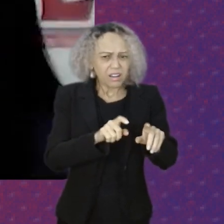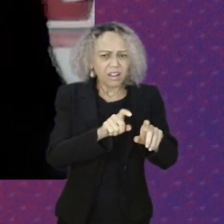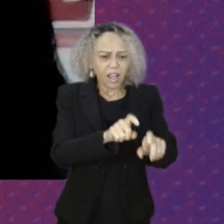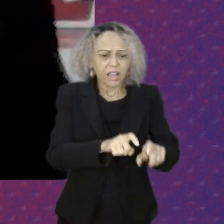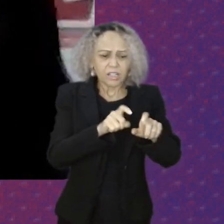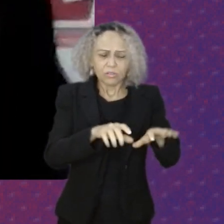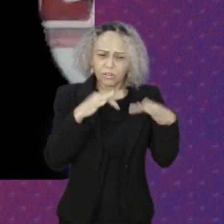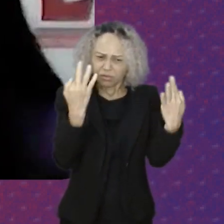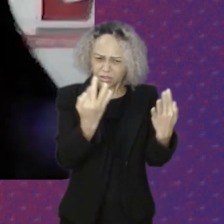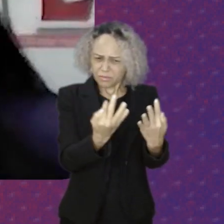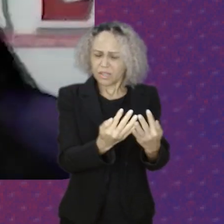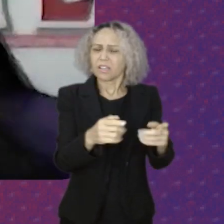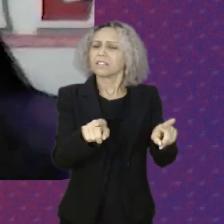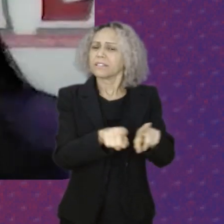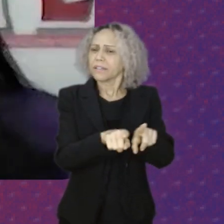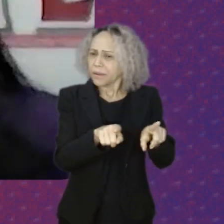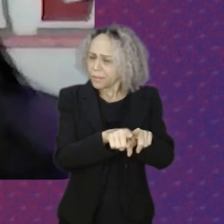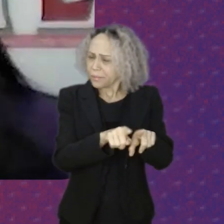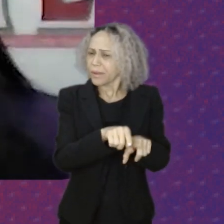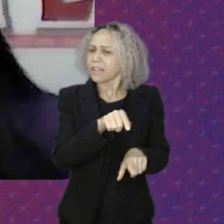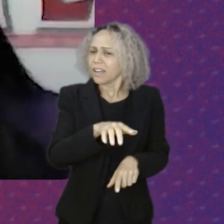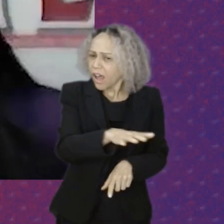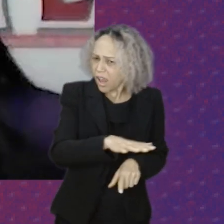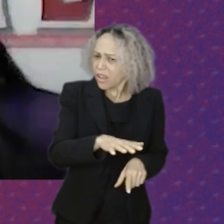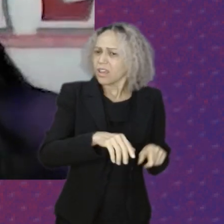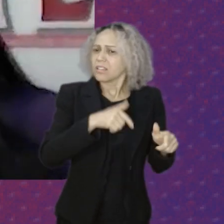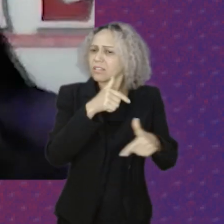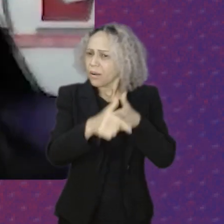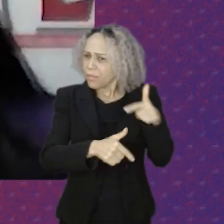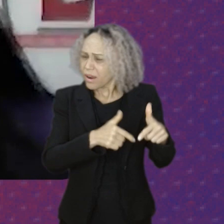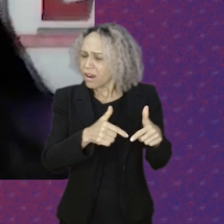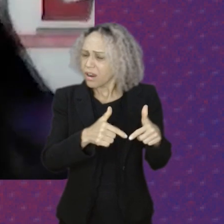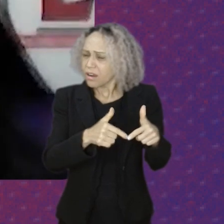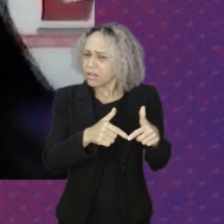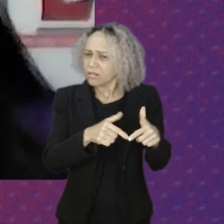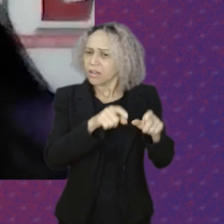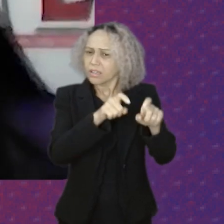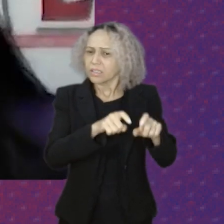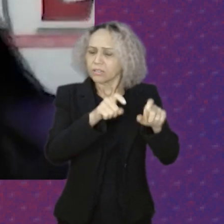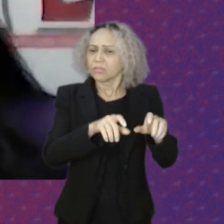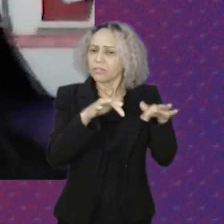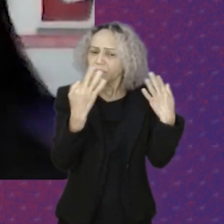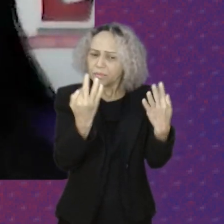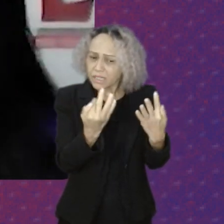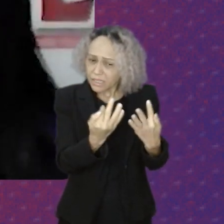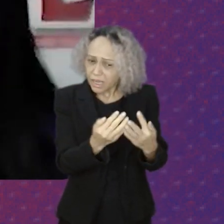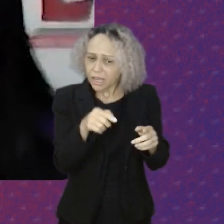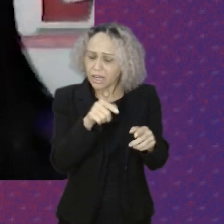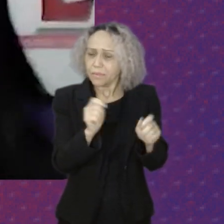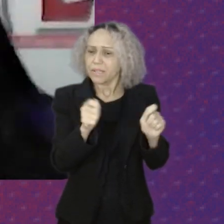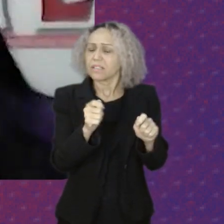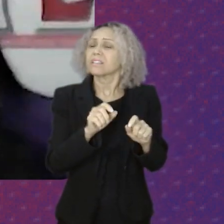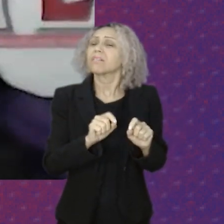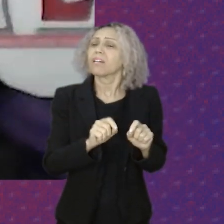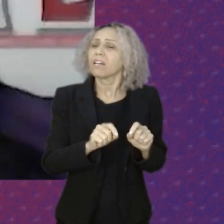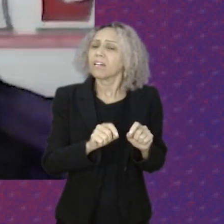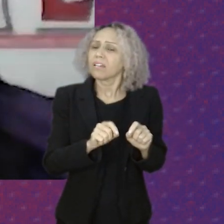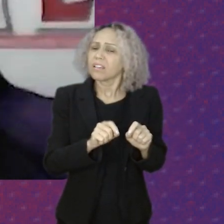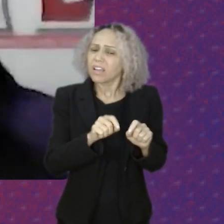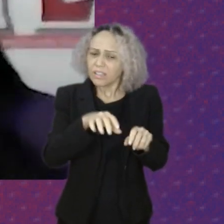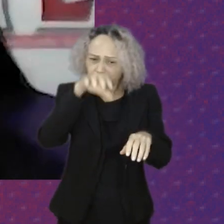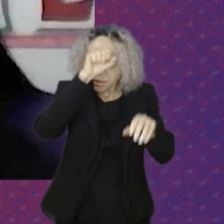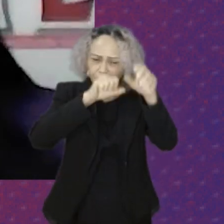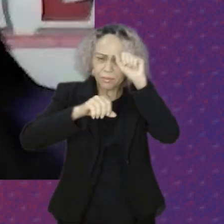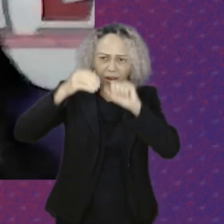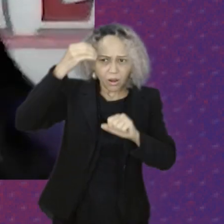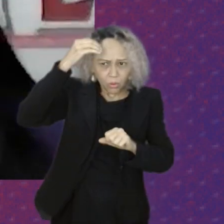ser fomentada com os conhecimentos adquiridos. E esse lugar, ele não cabe nós.